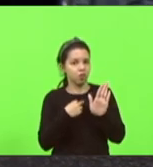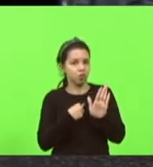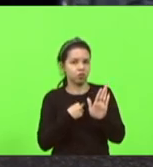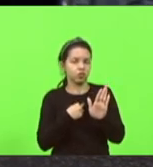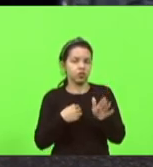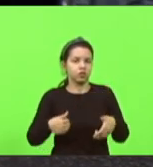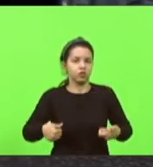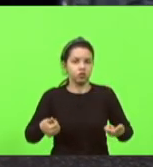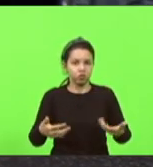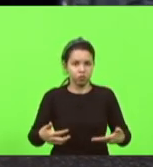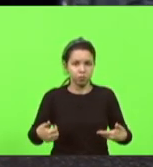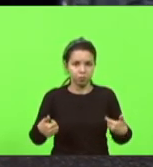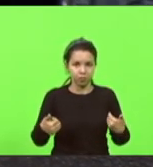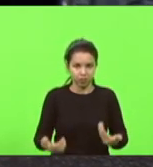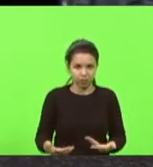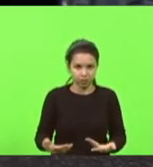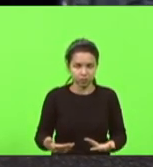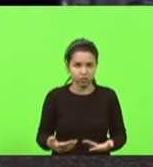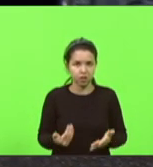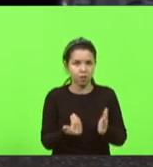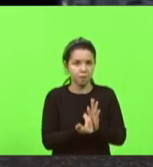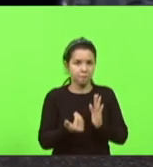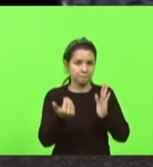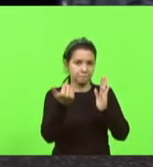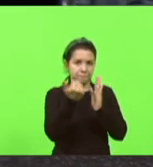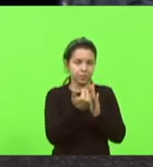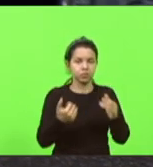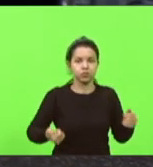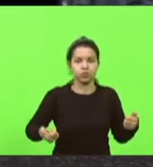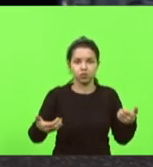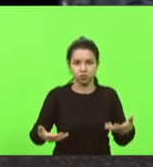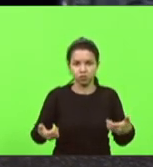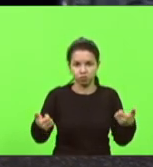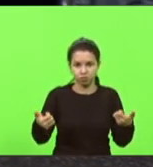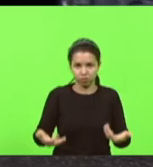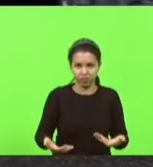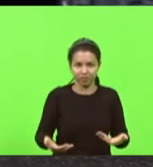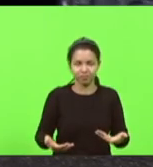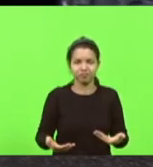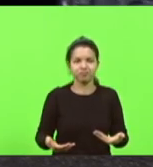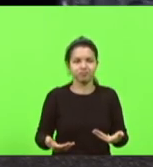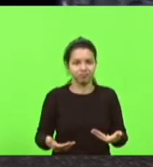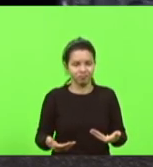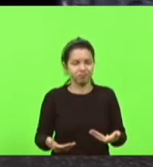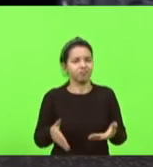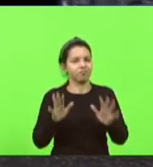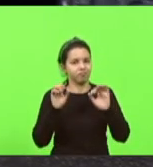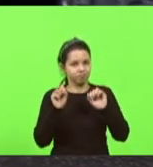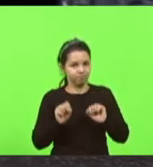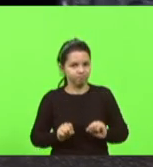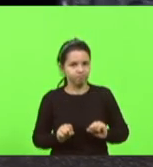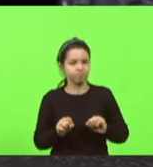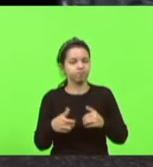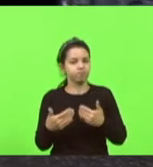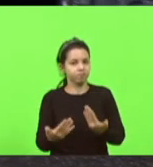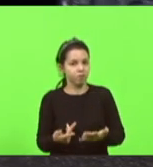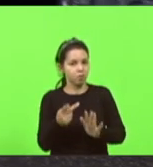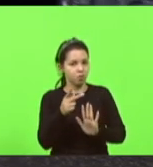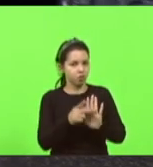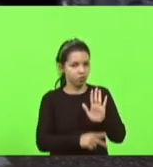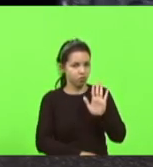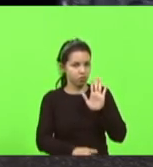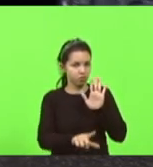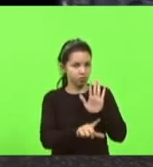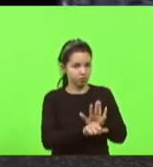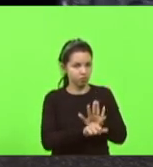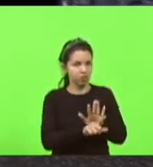despesas, ou seja, sobre o aumento de despesas. Isso é flagrante. Então, o projeto de lei,